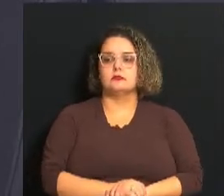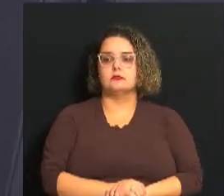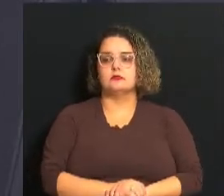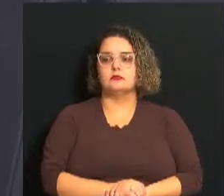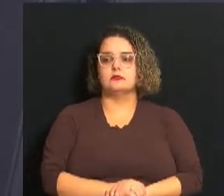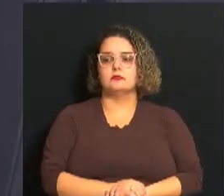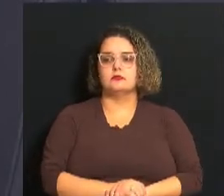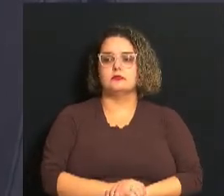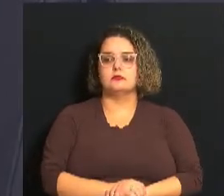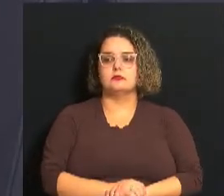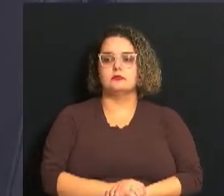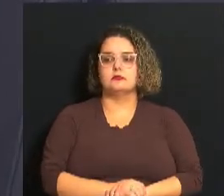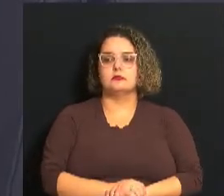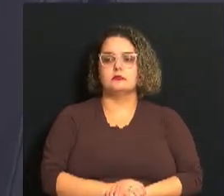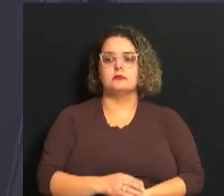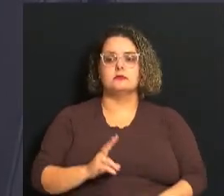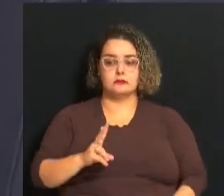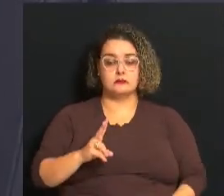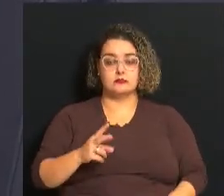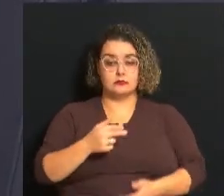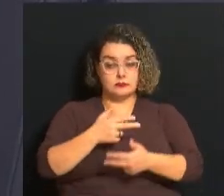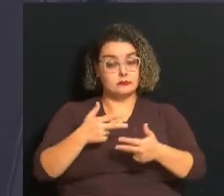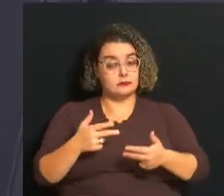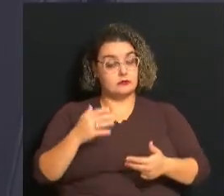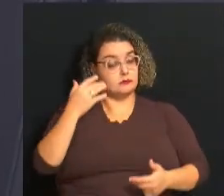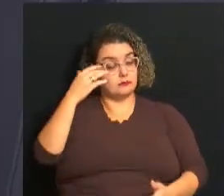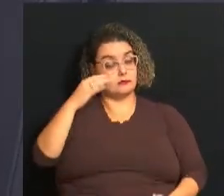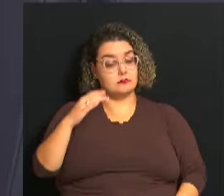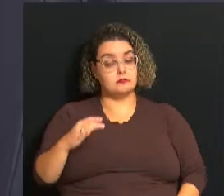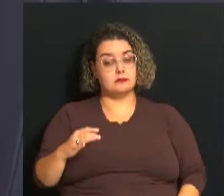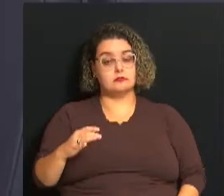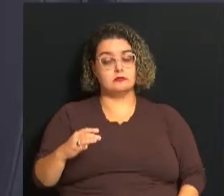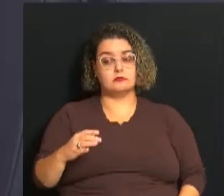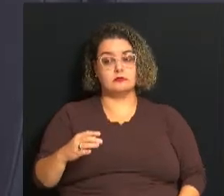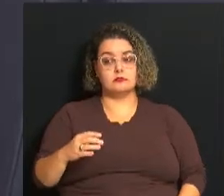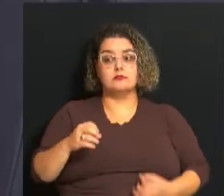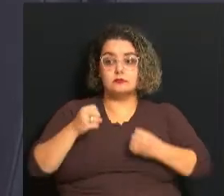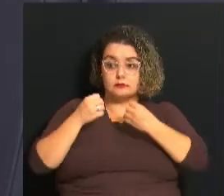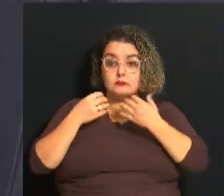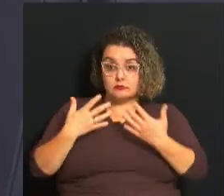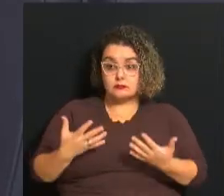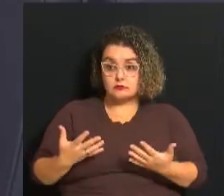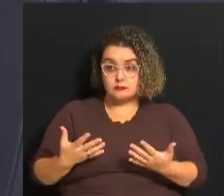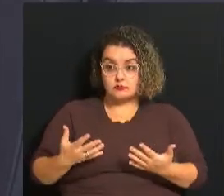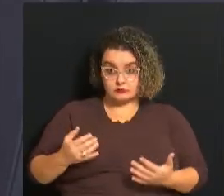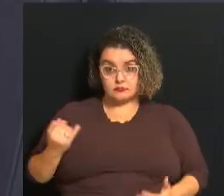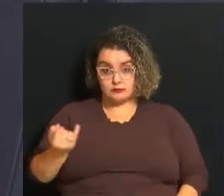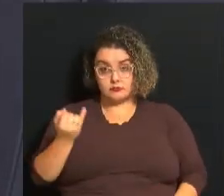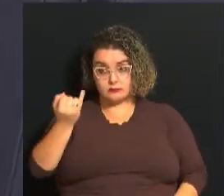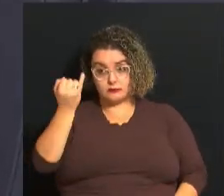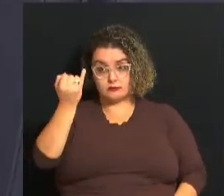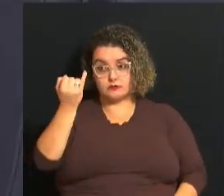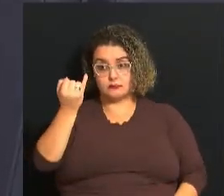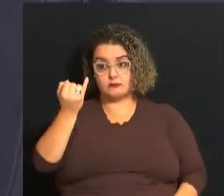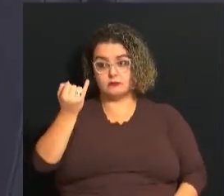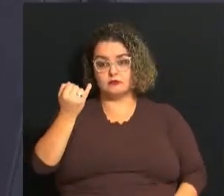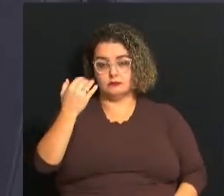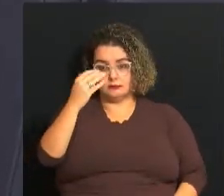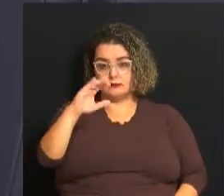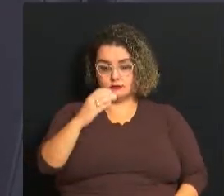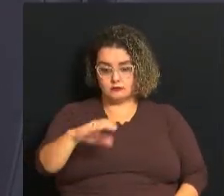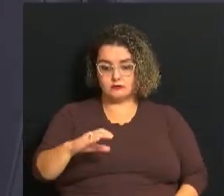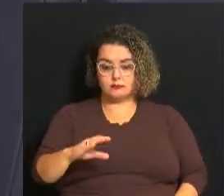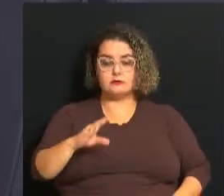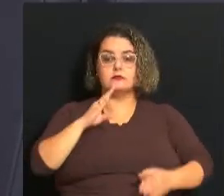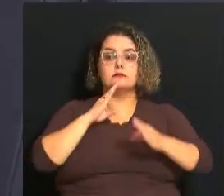que sempre coloca questões muito muito muito muito importante né nas suas postagens no